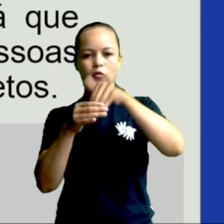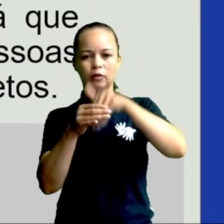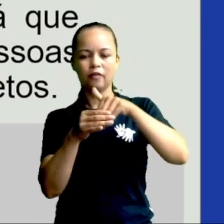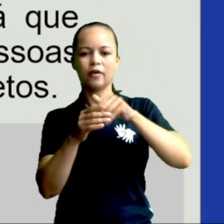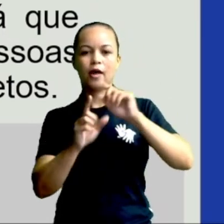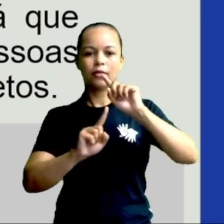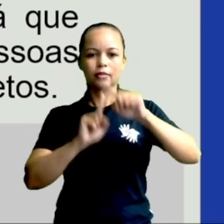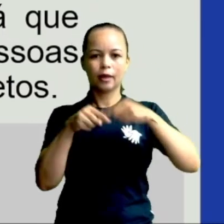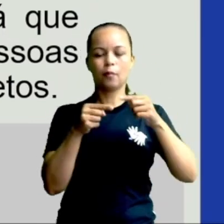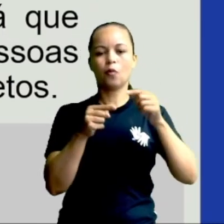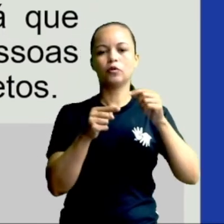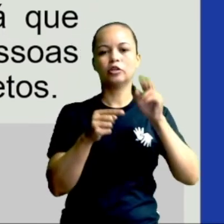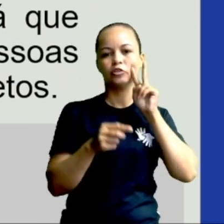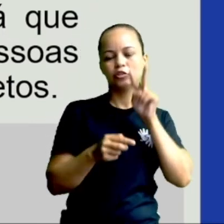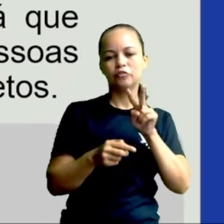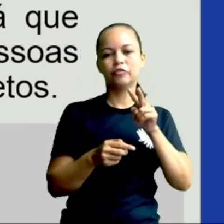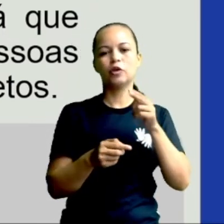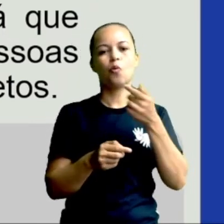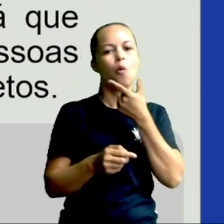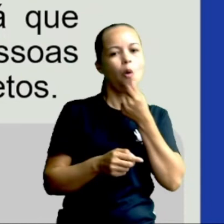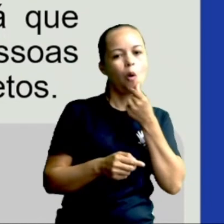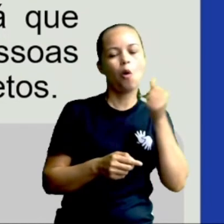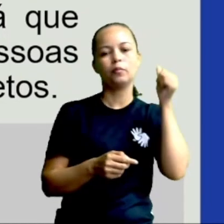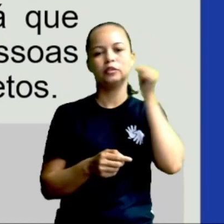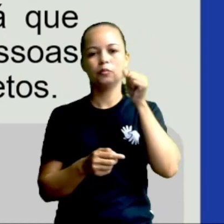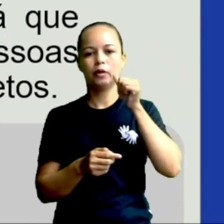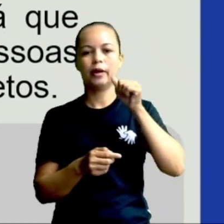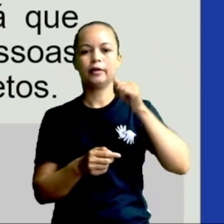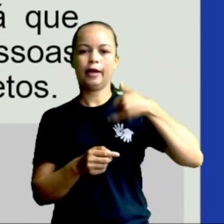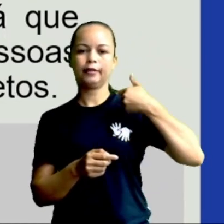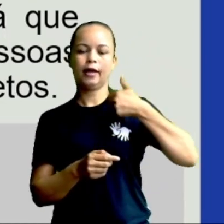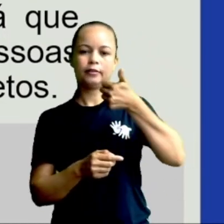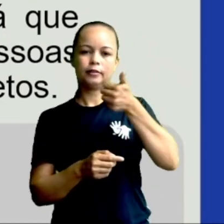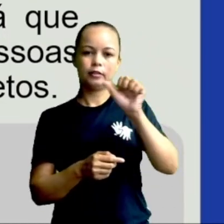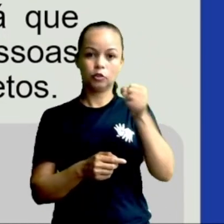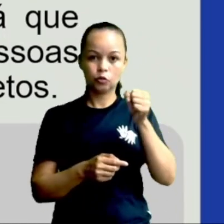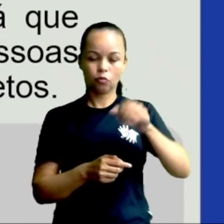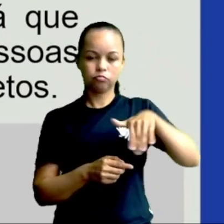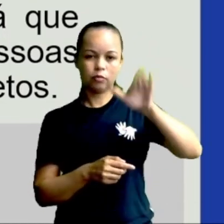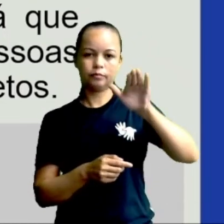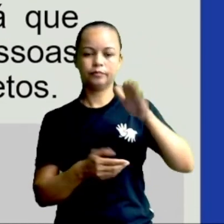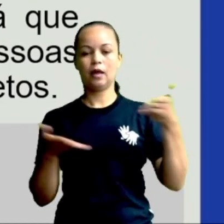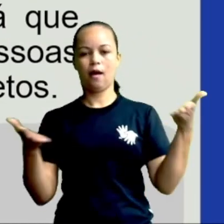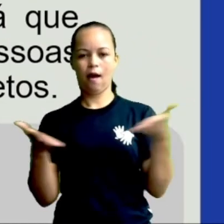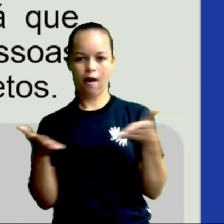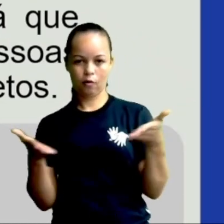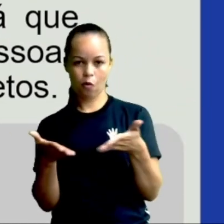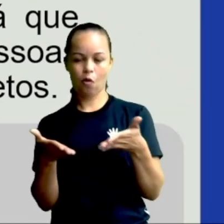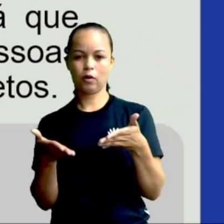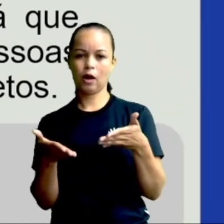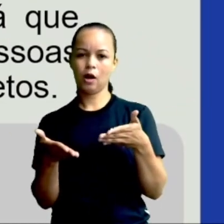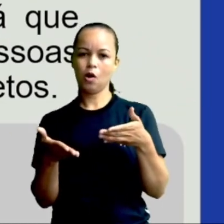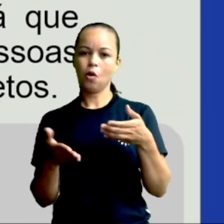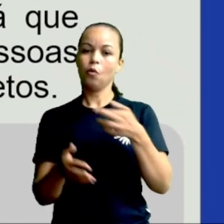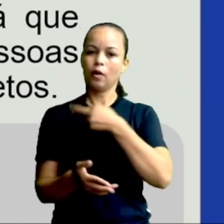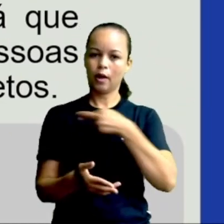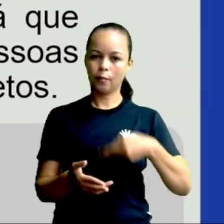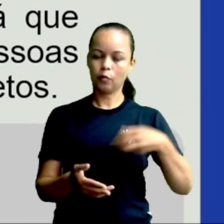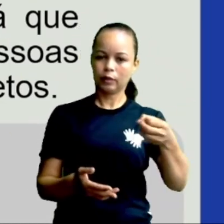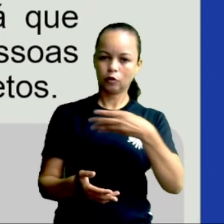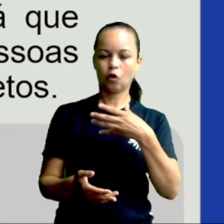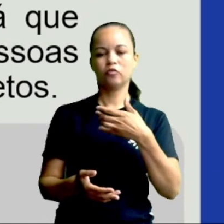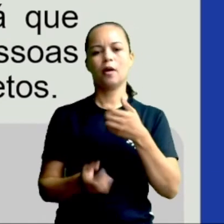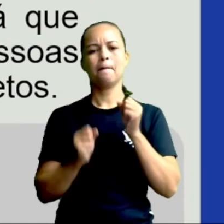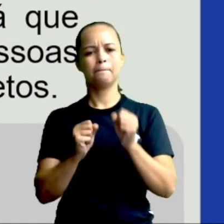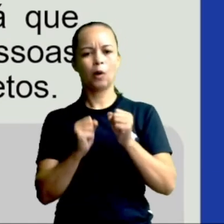que podia homens e mulheres a partir dos 18 anos votar. E agora, né, com a Nova República, pode